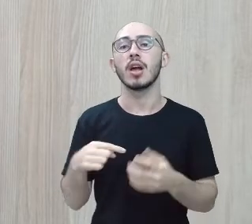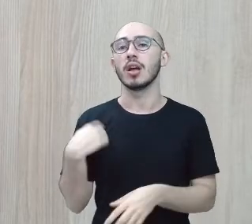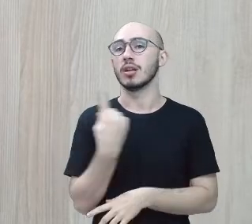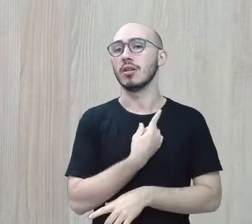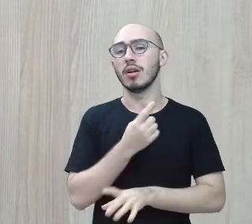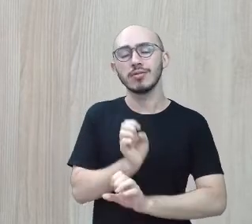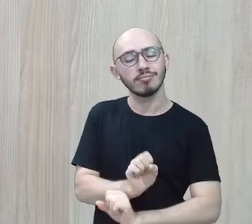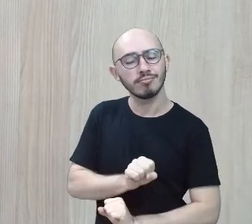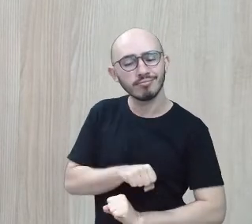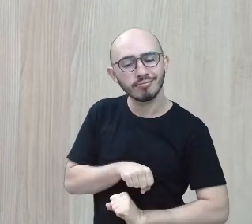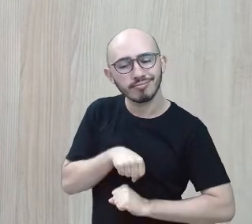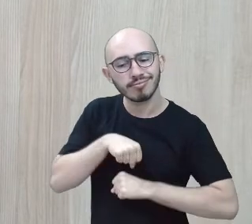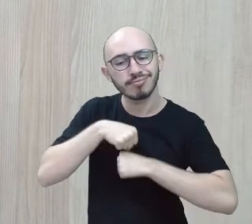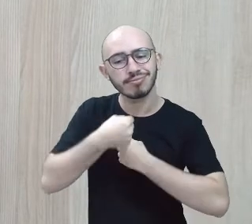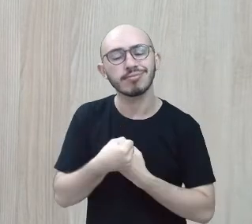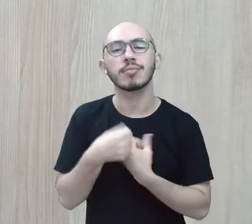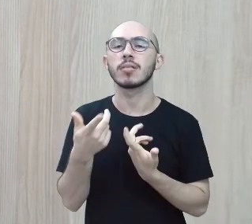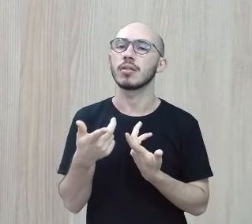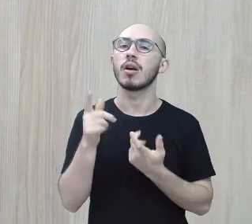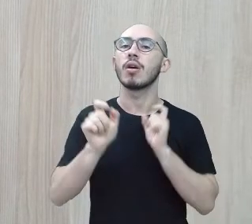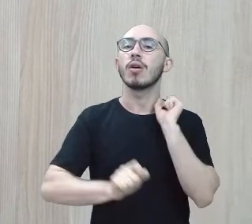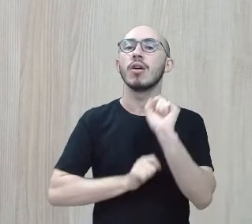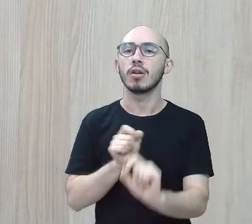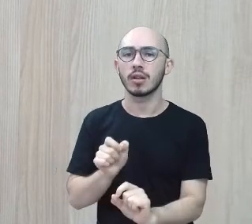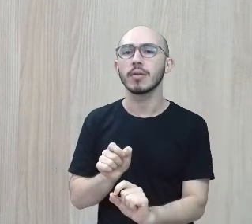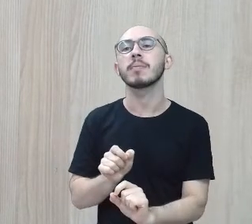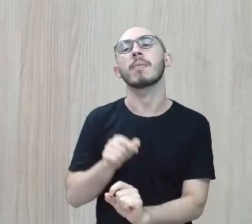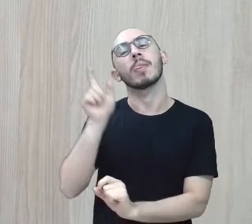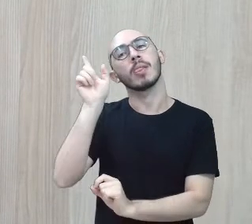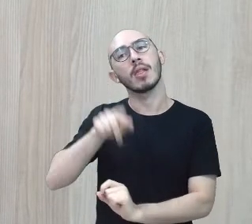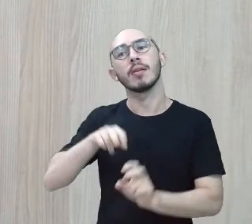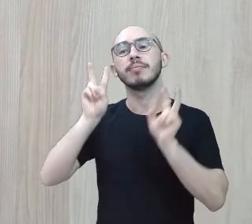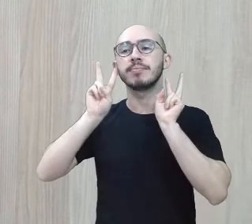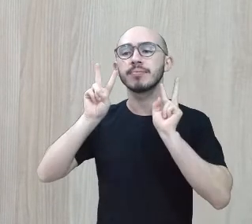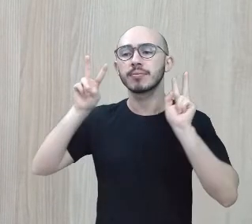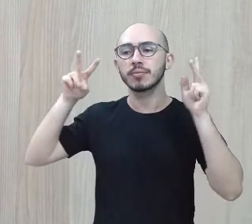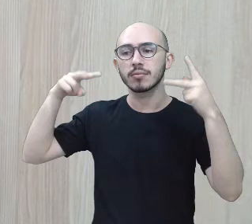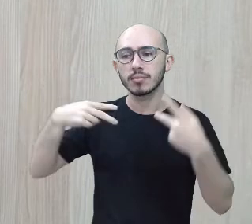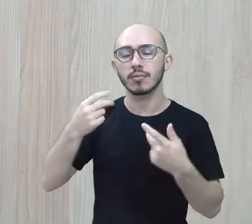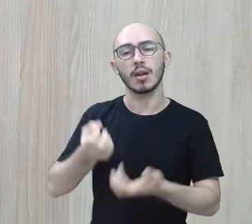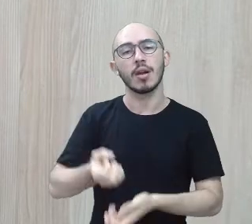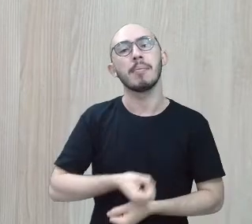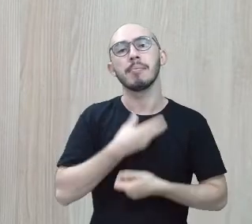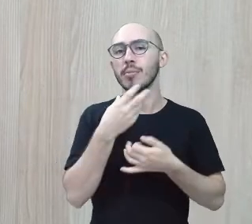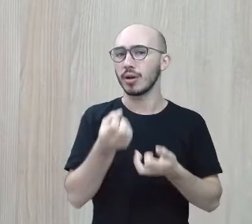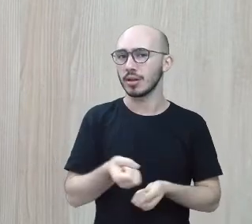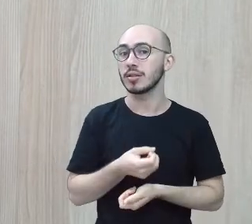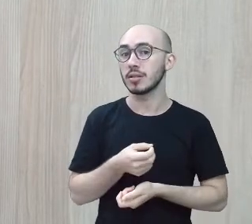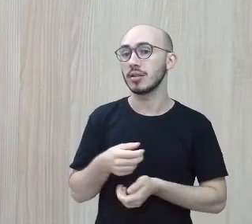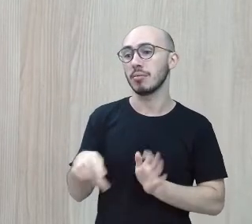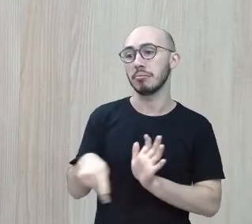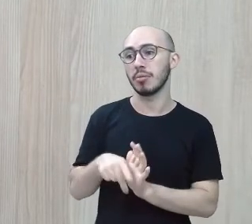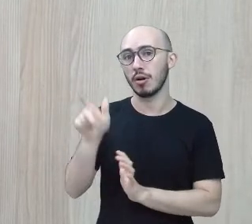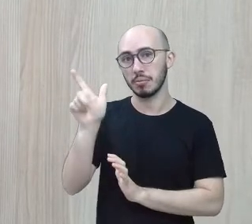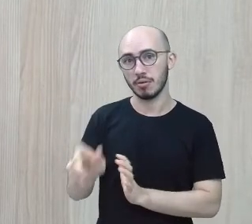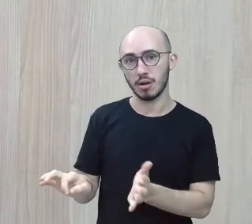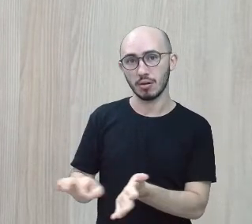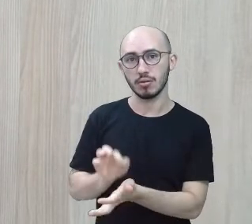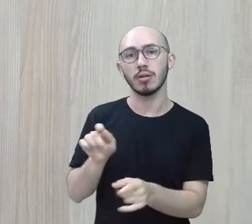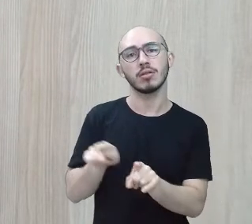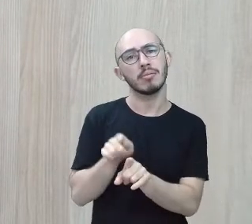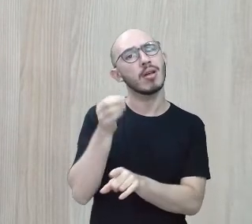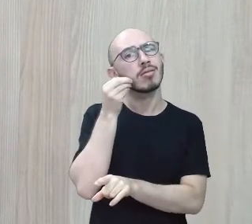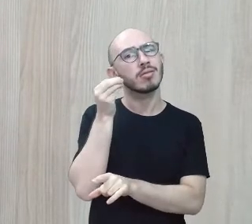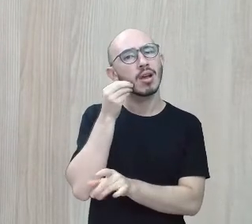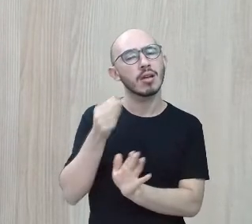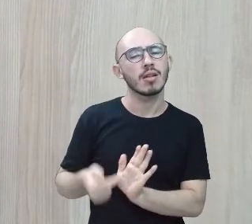se fortalecer. E eu acho que é muito um reconhecimento que a poesia, os poemas de Drummond, tentam trazer também,